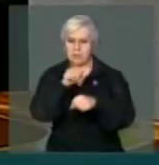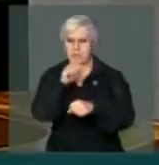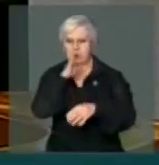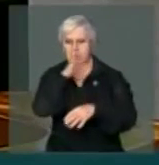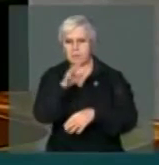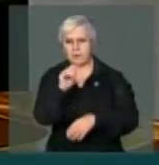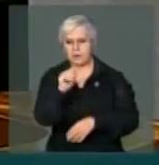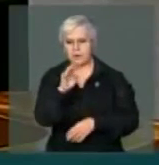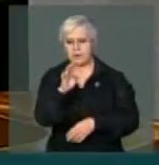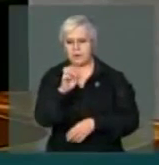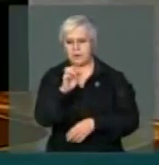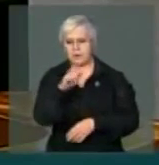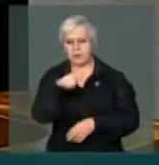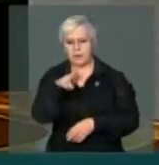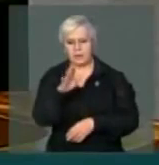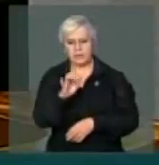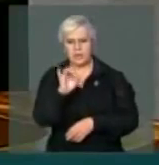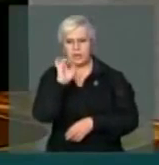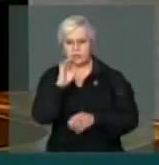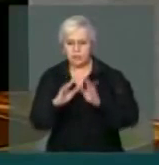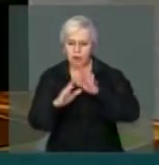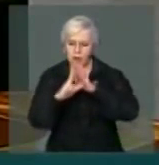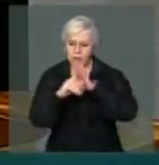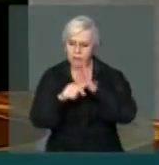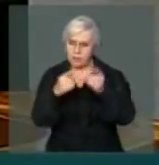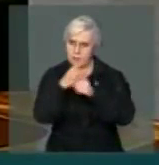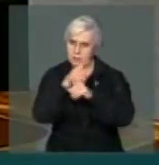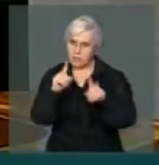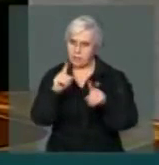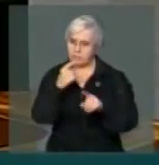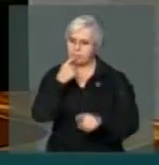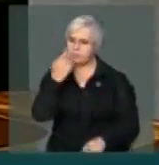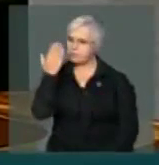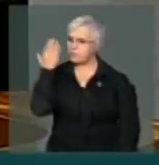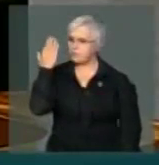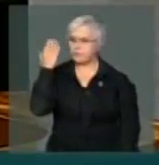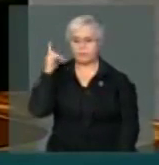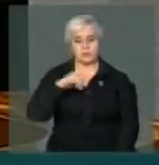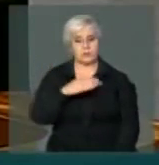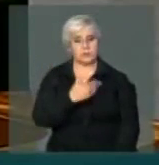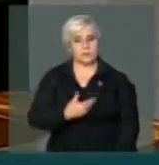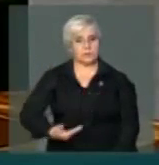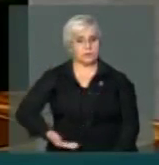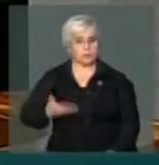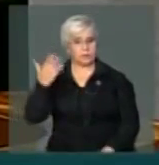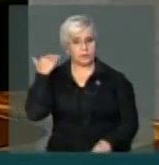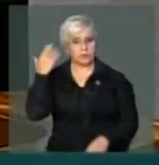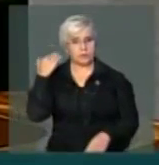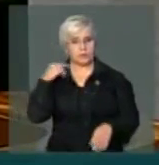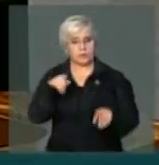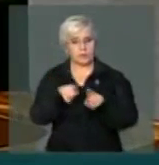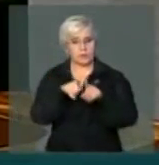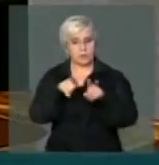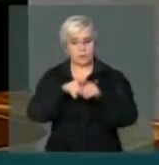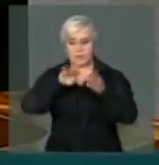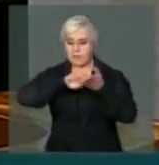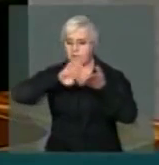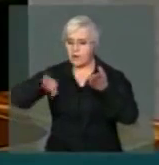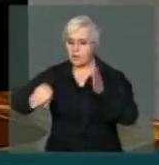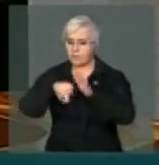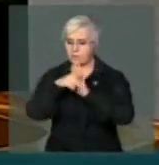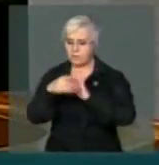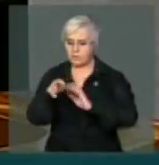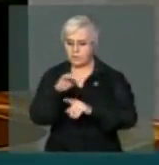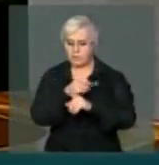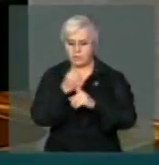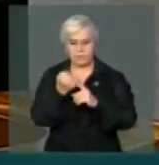de corrupção, até porque, há pouco tempo, governantes que nos antecederam, a parte desta sociedade que